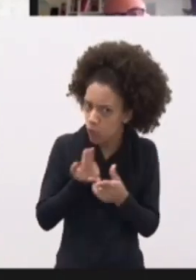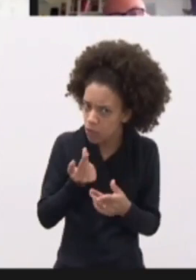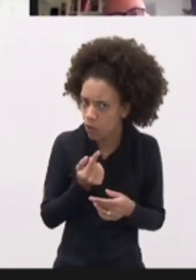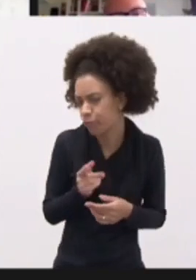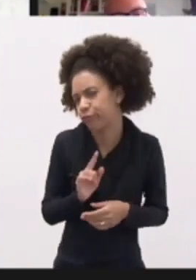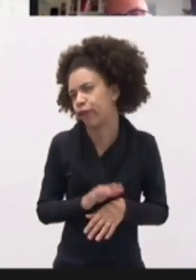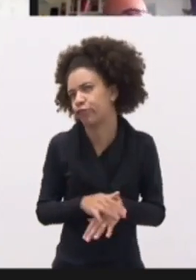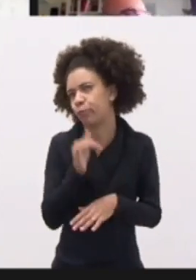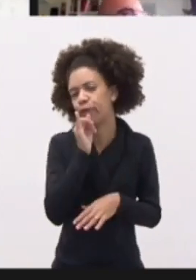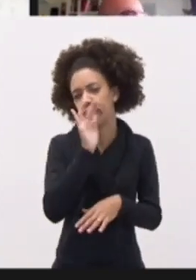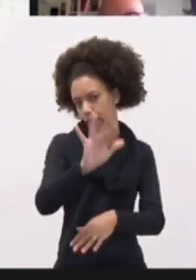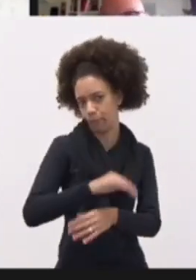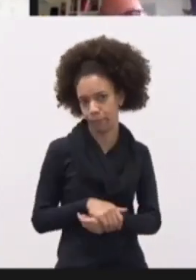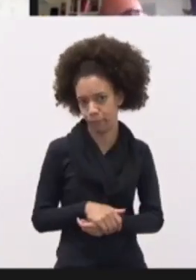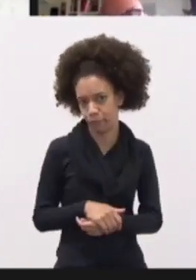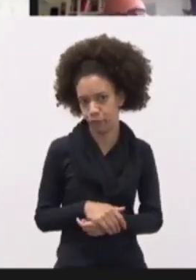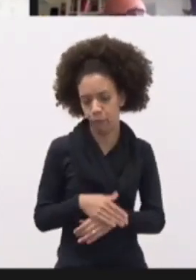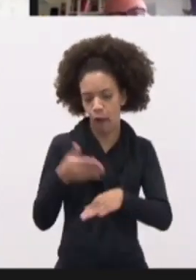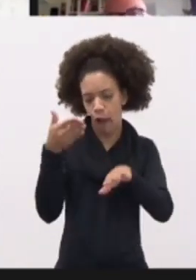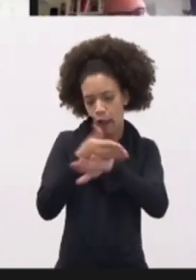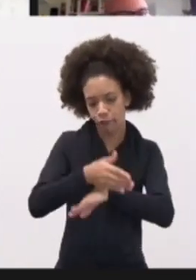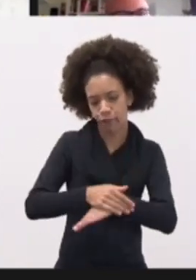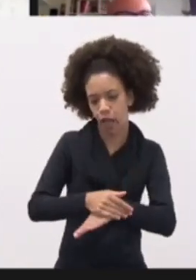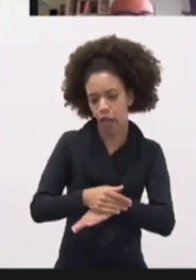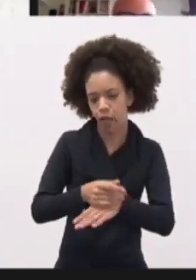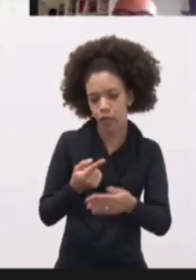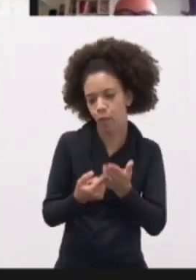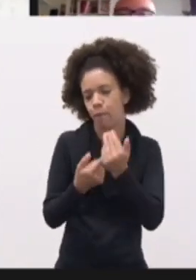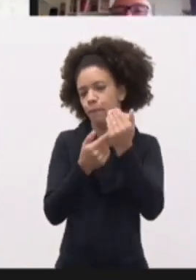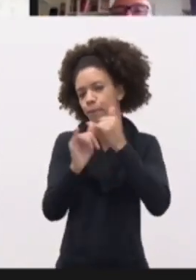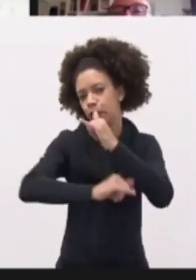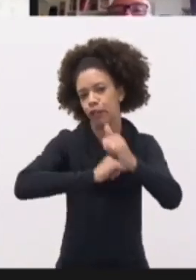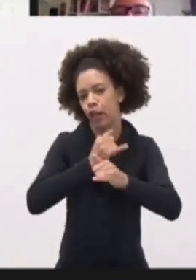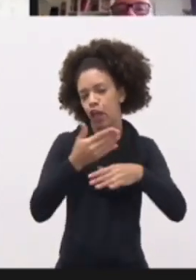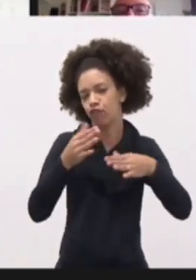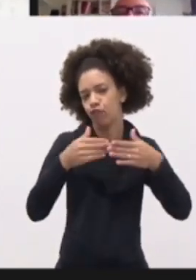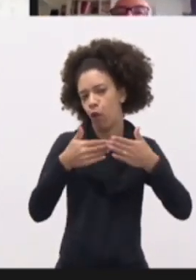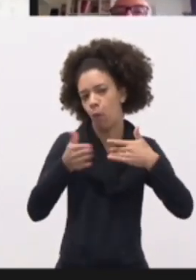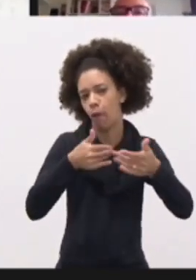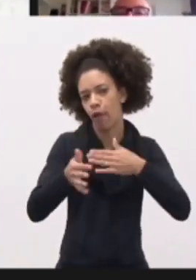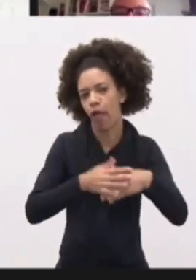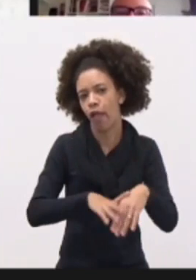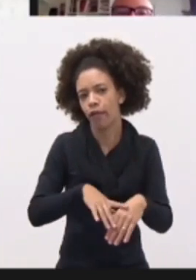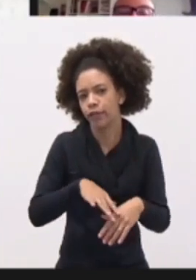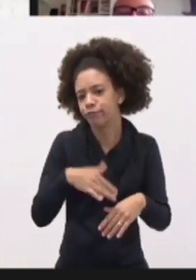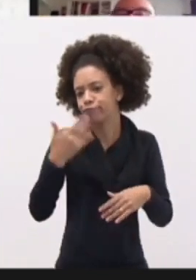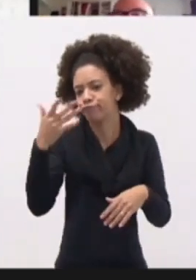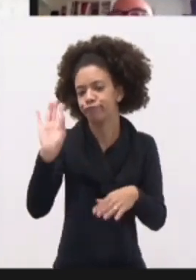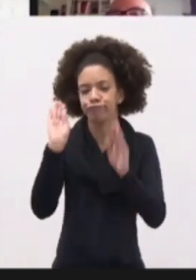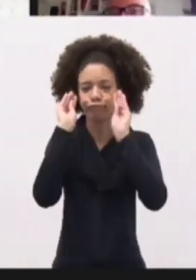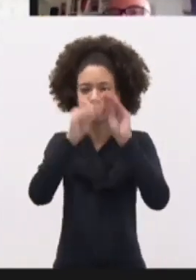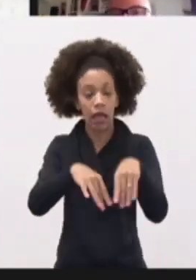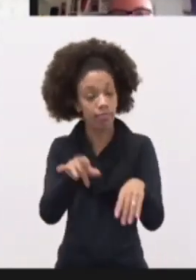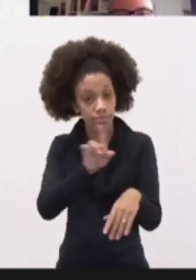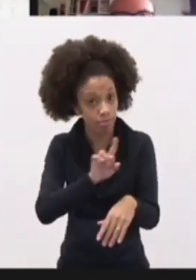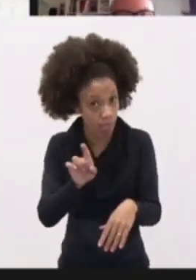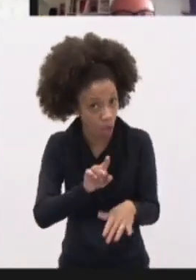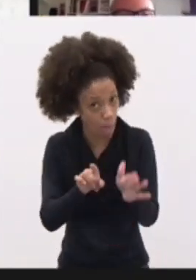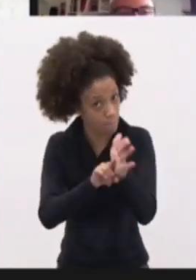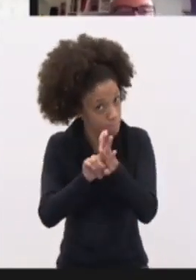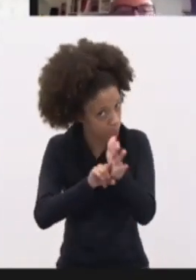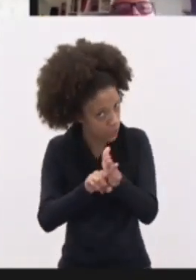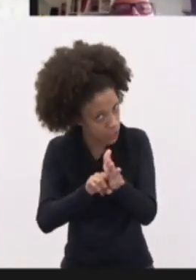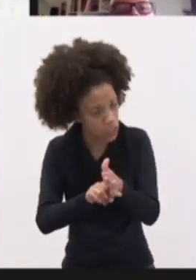enfim, pegar um site qualquer e achar que vai funcionar. Não, ao contrário, tem que ter esse movimento de pesquisa que todo professor faz,